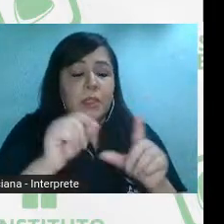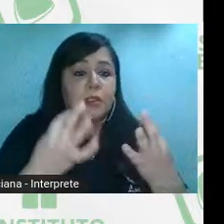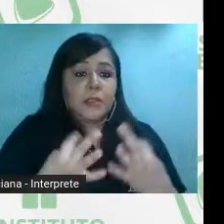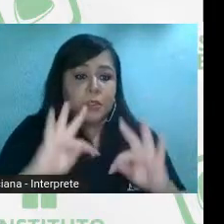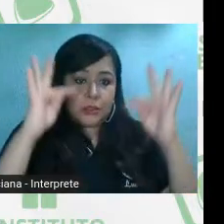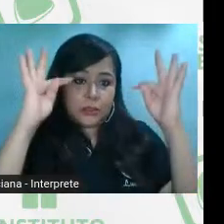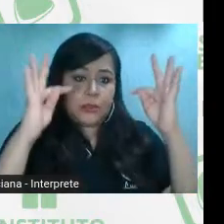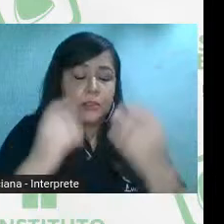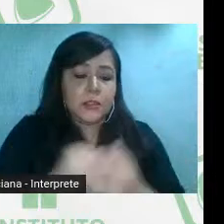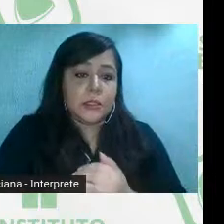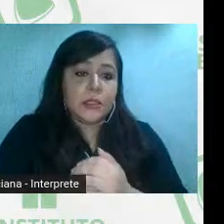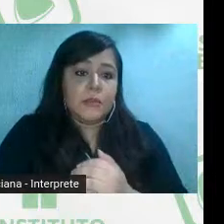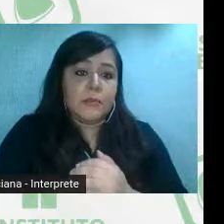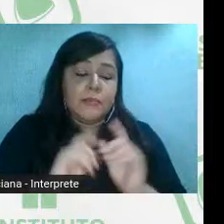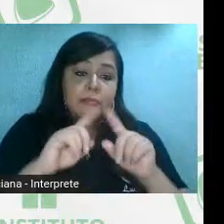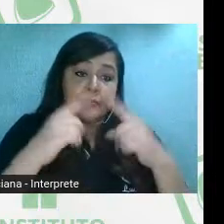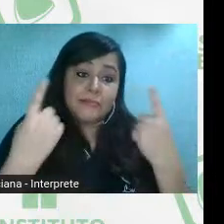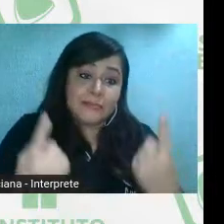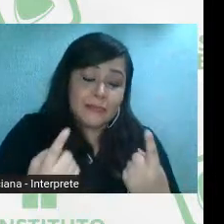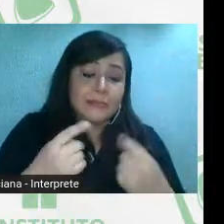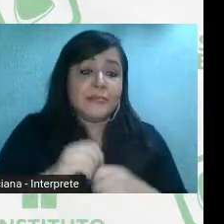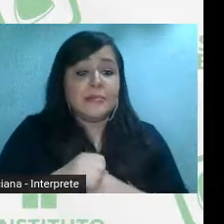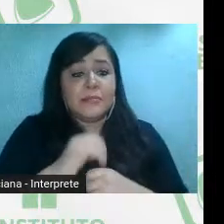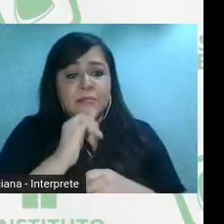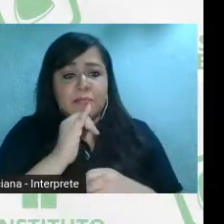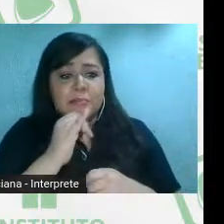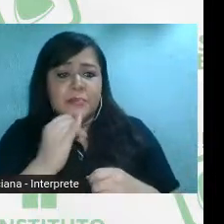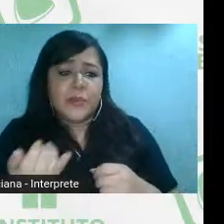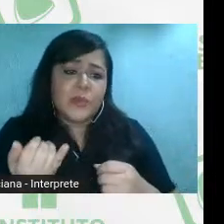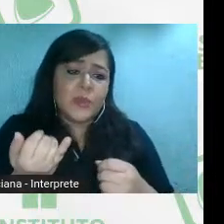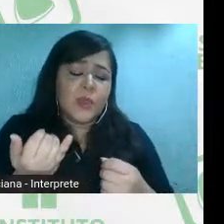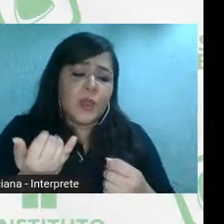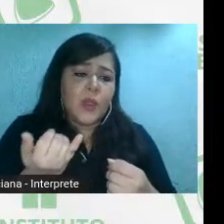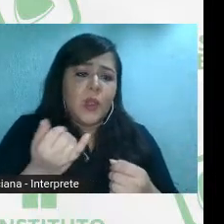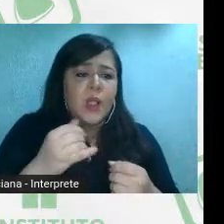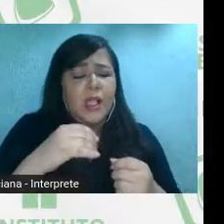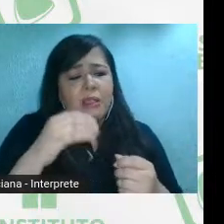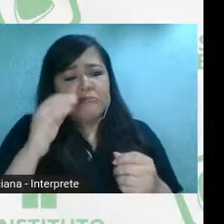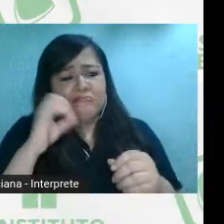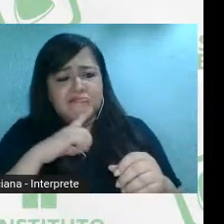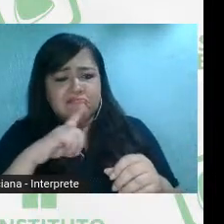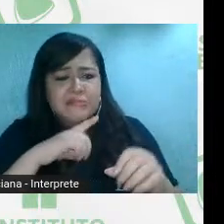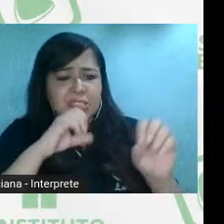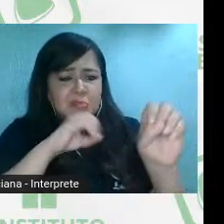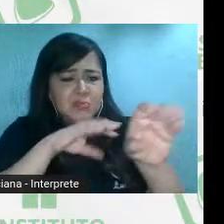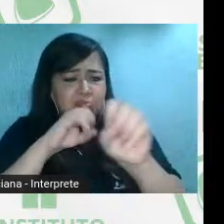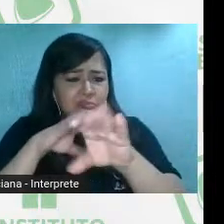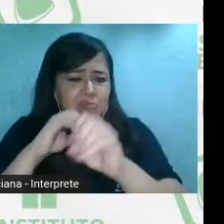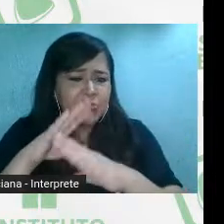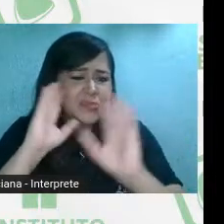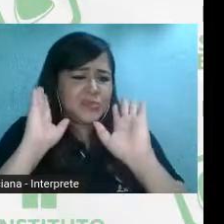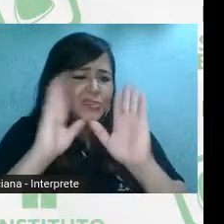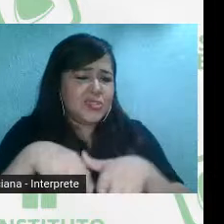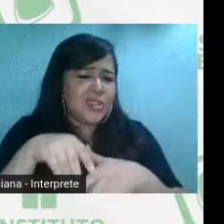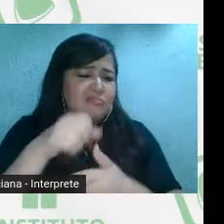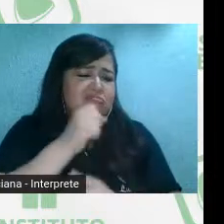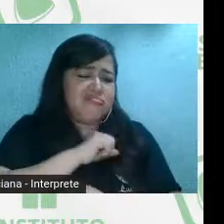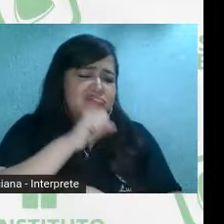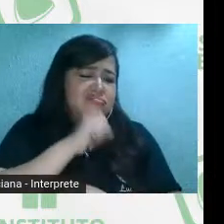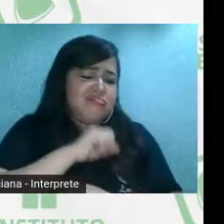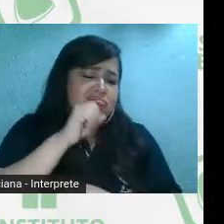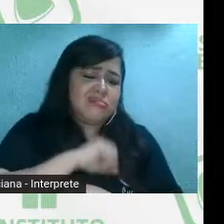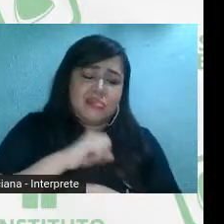aprendiz, obsoleta. O ensino da matemática com softwares é uma grande estratégia, unir o que os